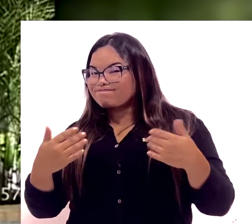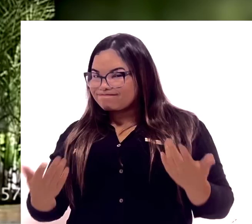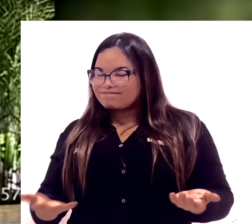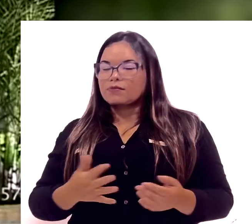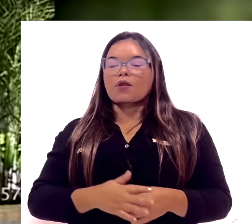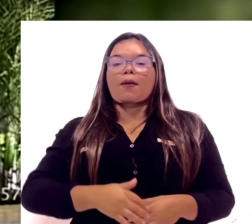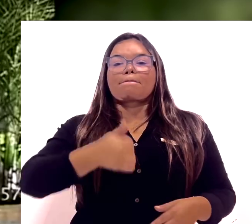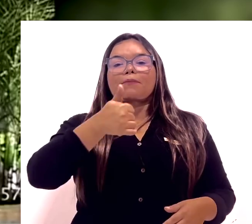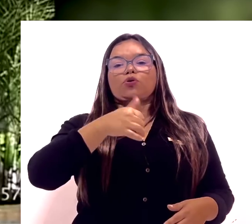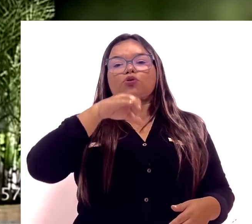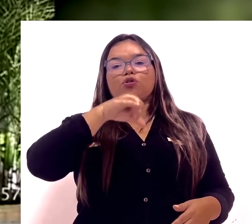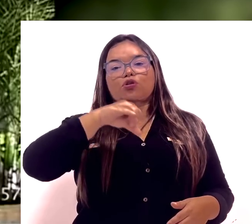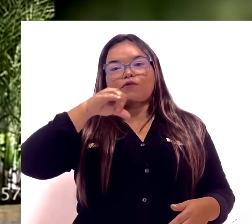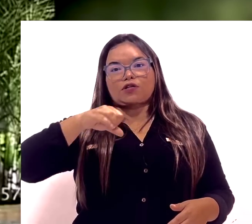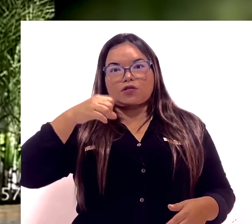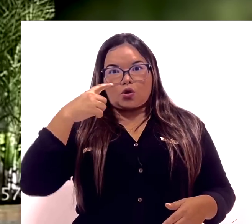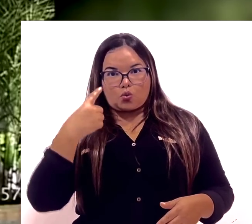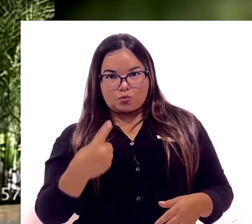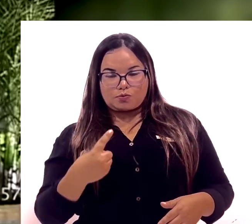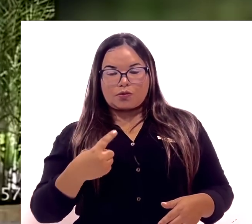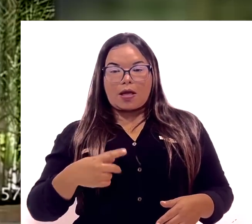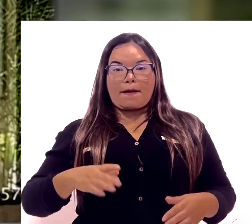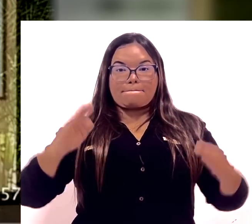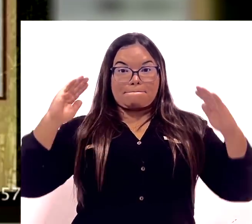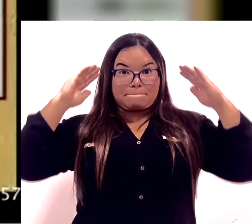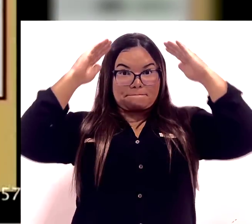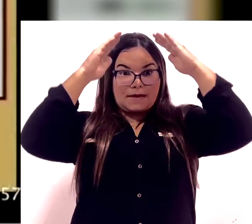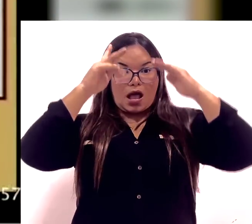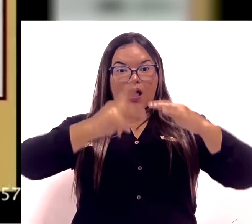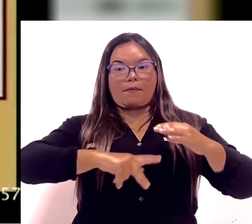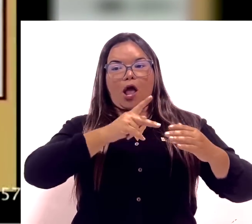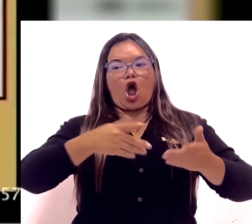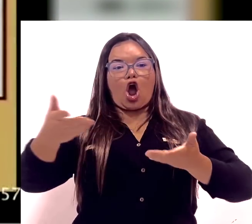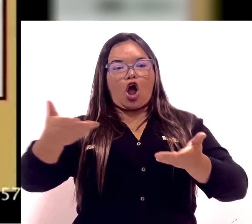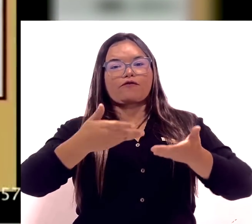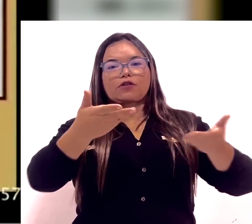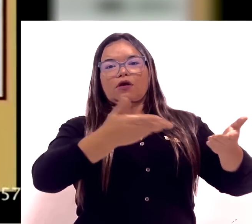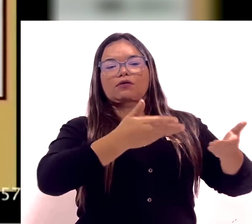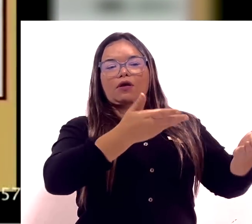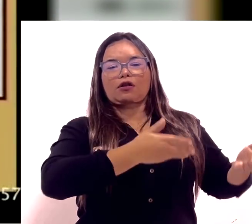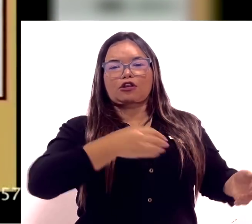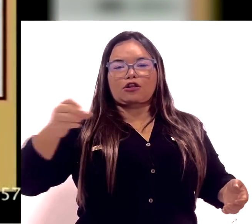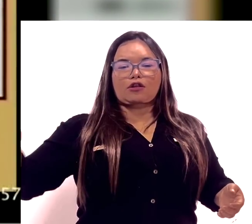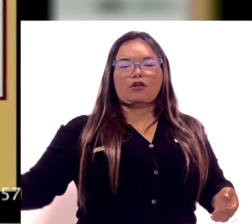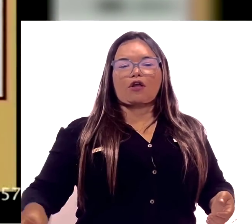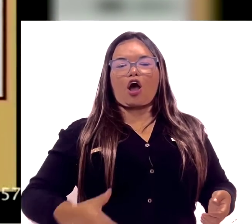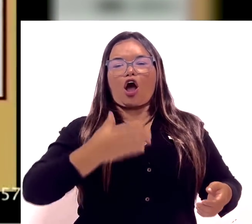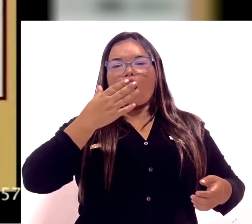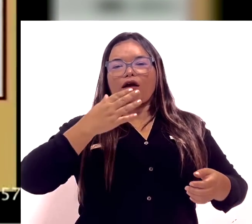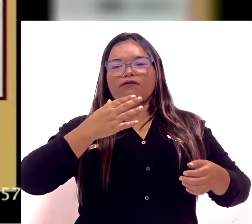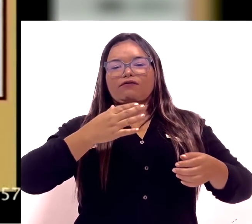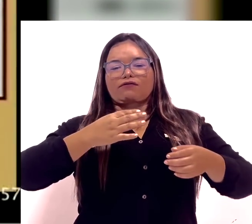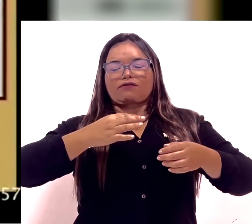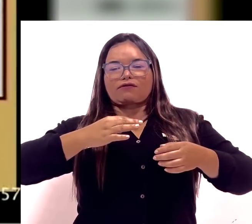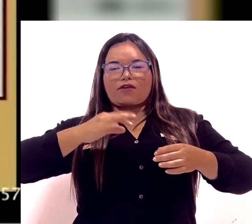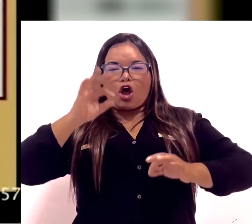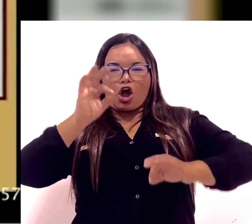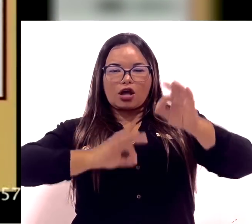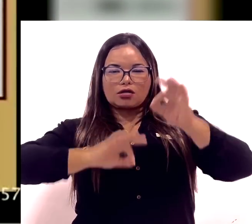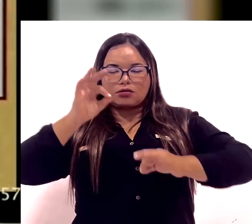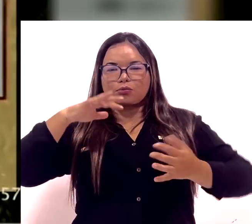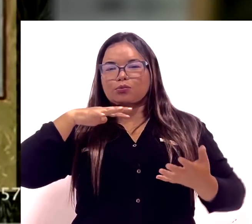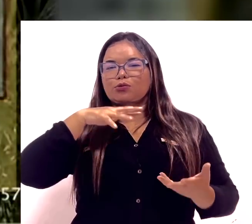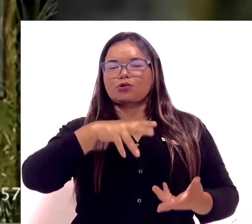o Papa fez um chamado para a nova ordem mundial. E foi sobre o que o seu discurso de Ano Novo? Ele